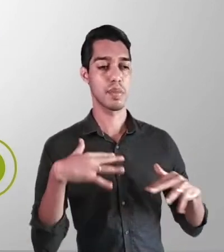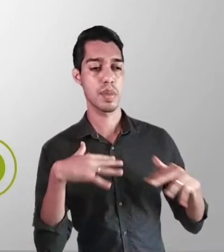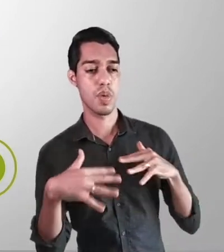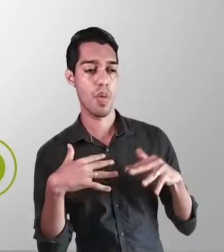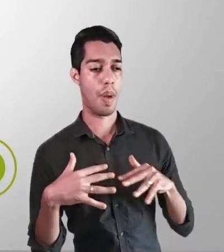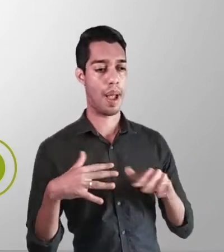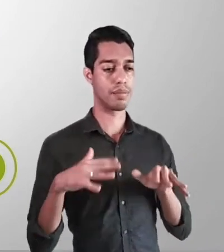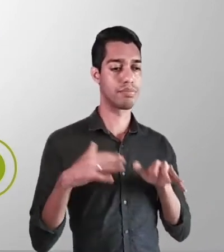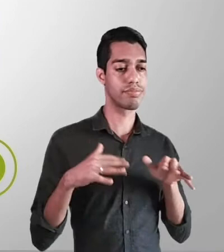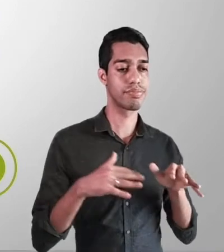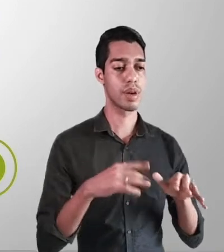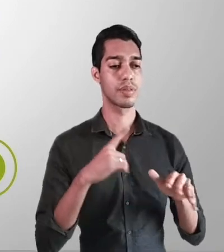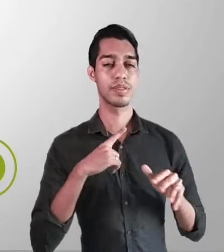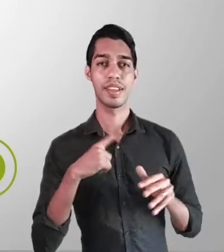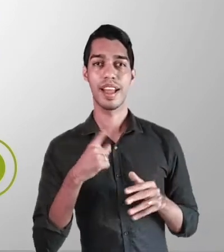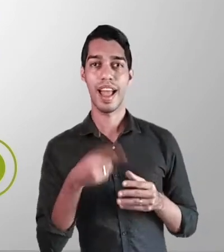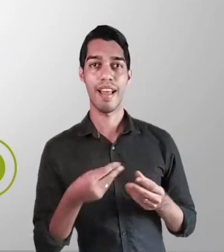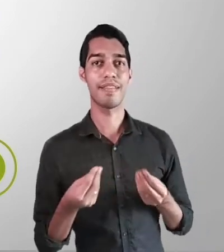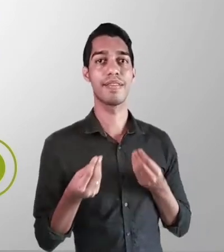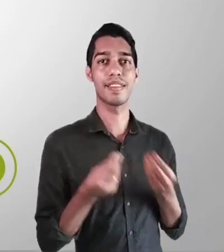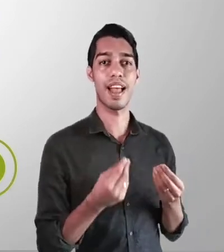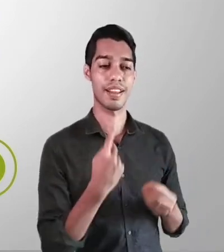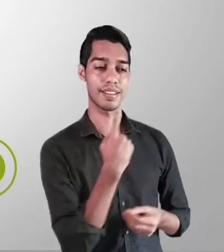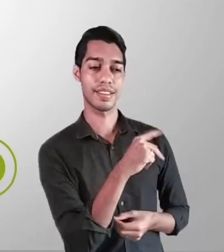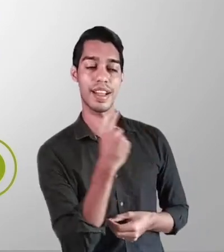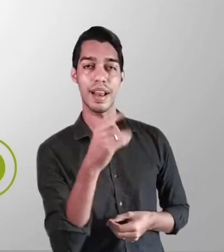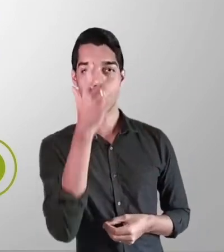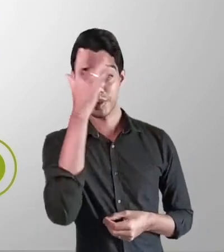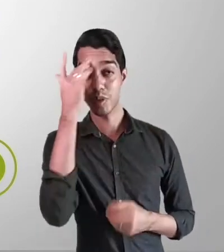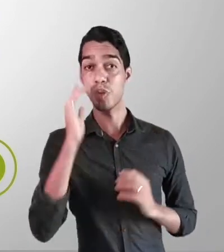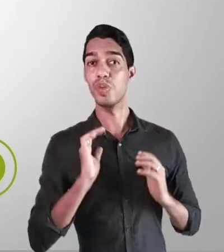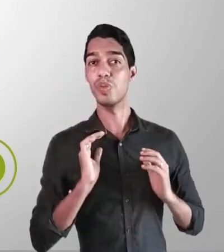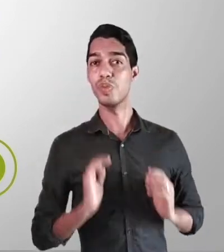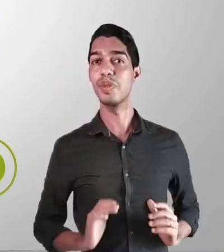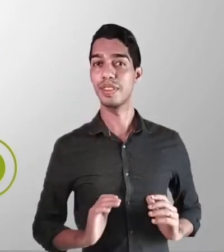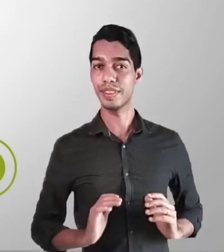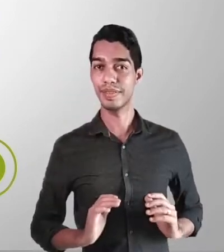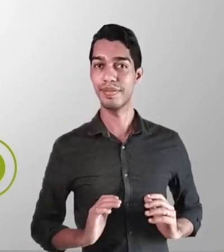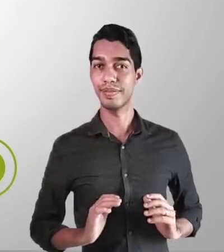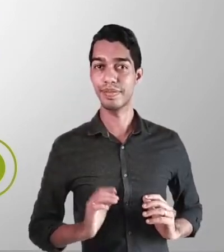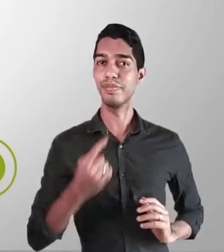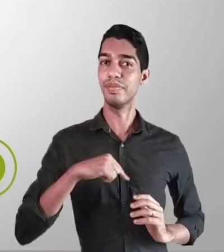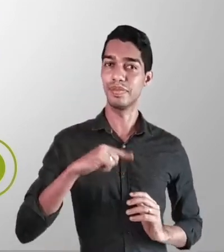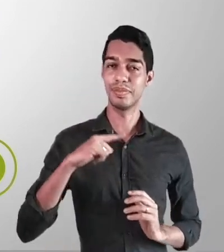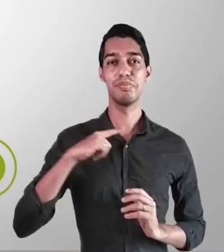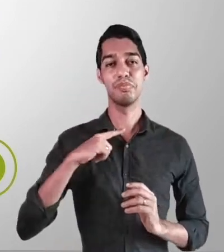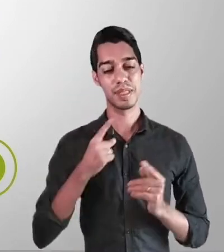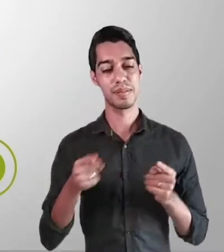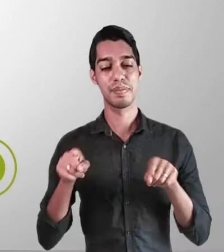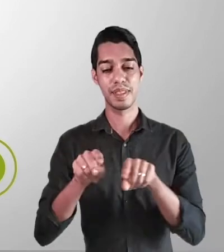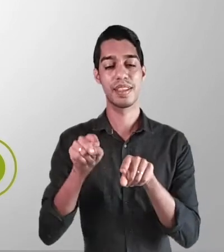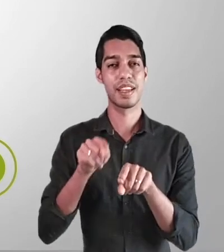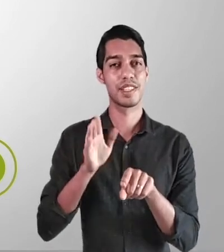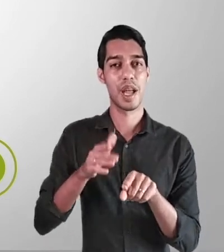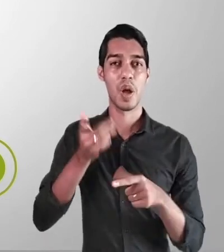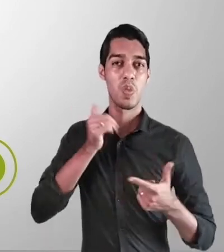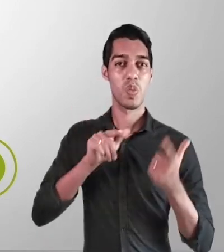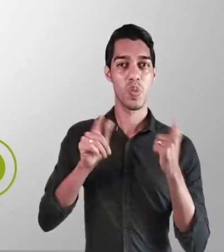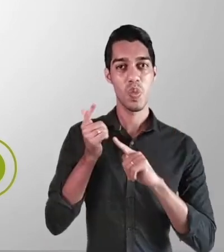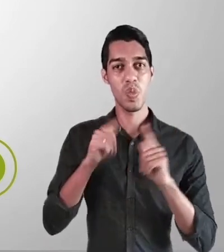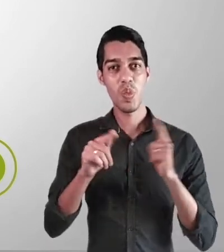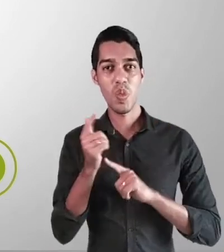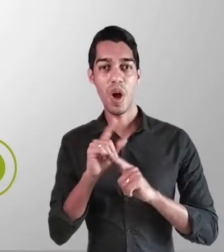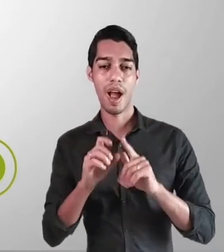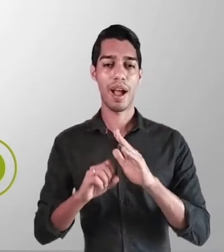nos gatilhos comportamentais das pessoas. E nós temos já frutos dessa parceria, que já começaram a ser colocados